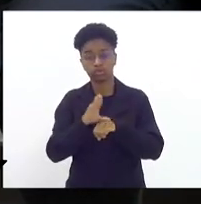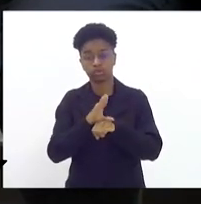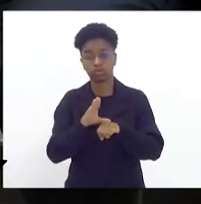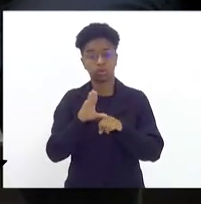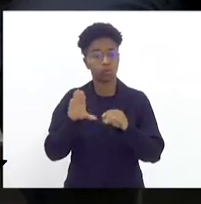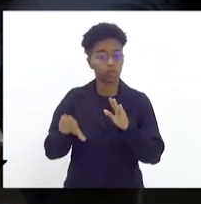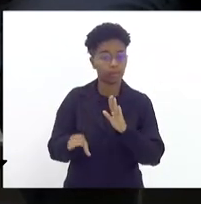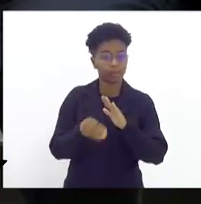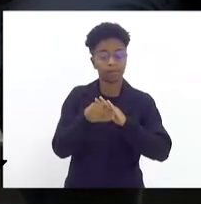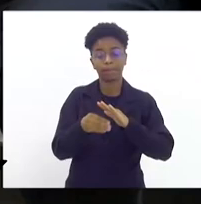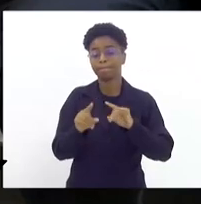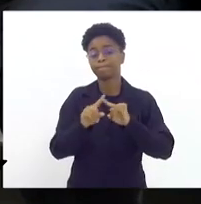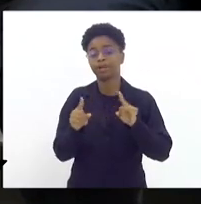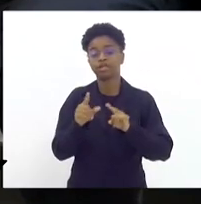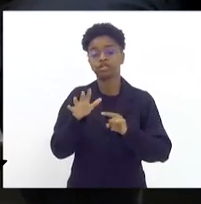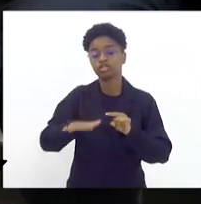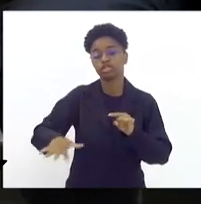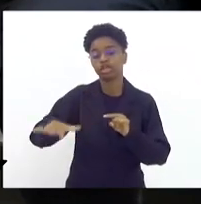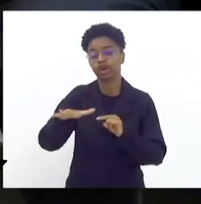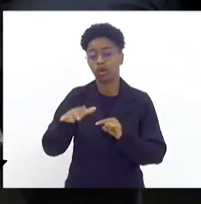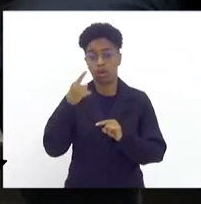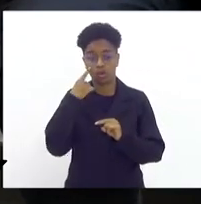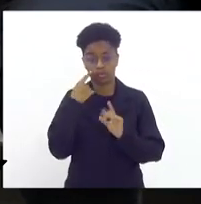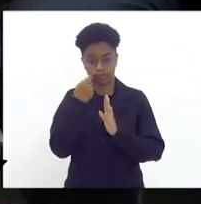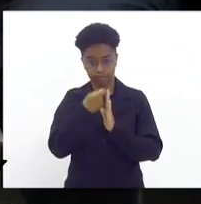mais ampla. Está aqui o texto dela.